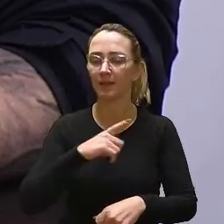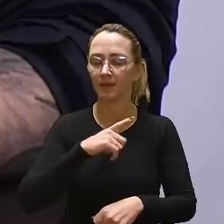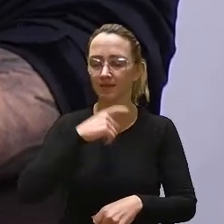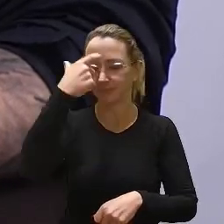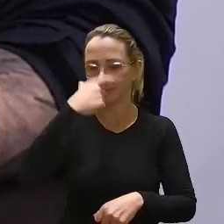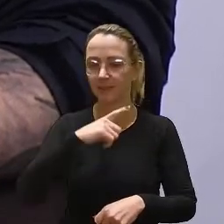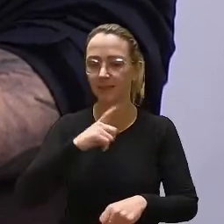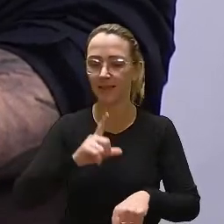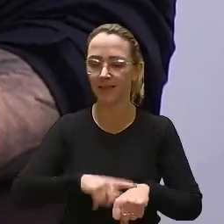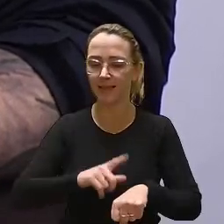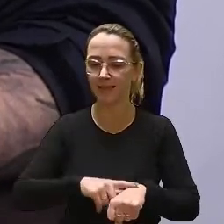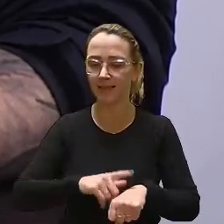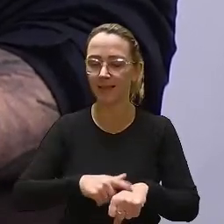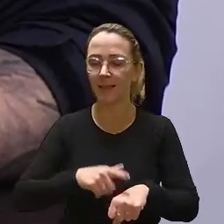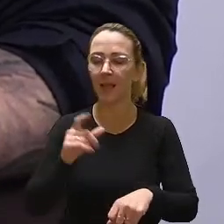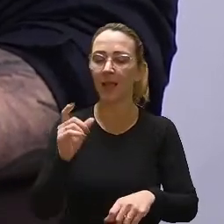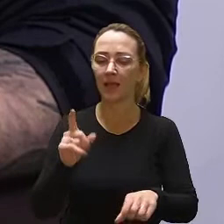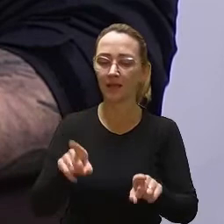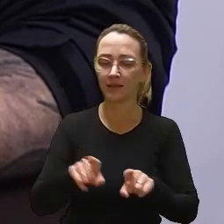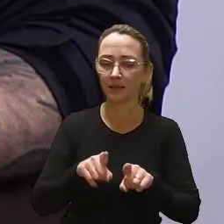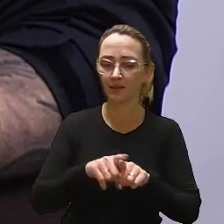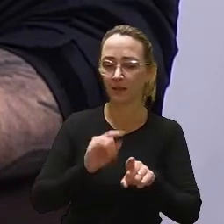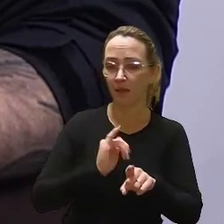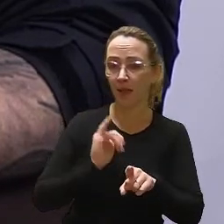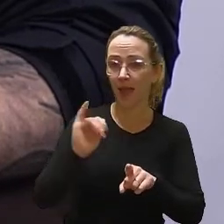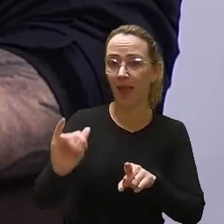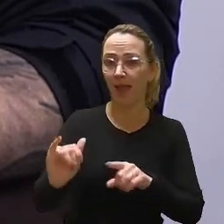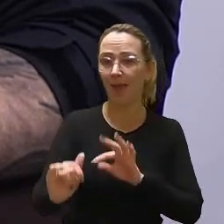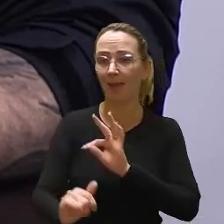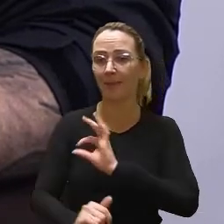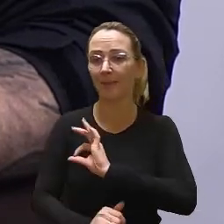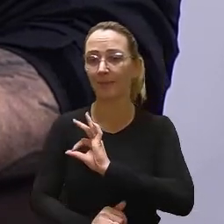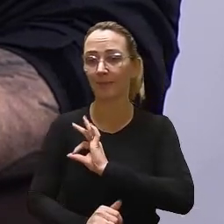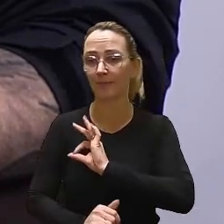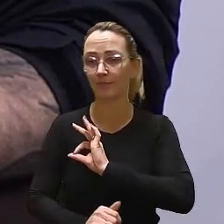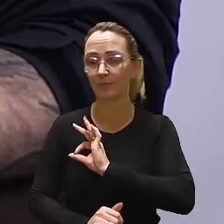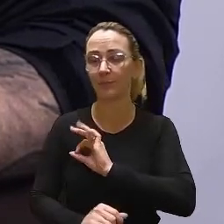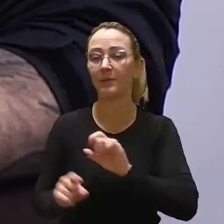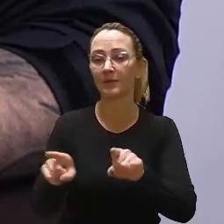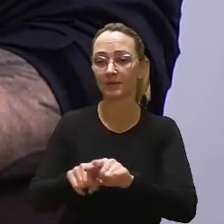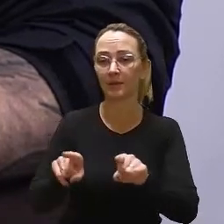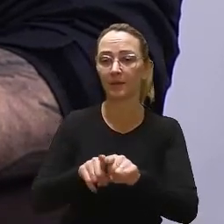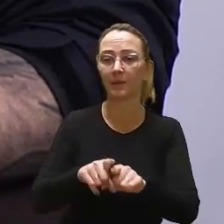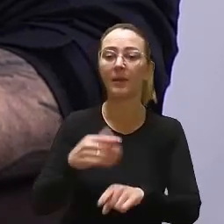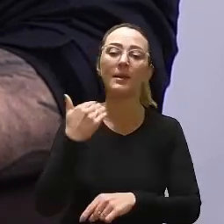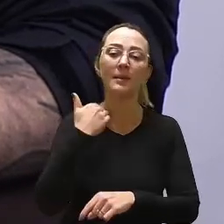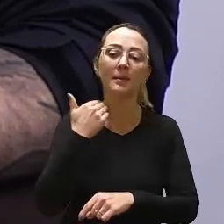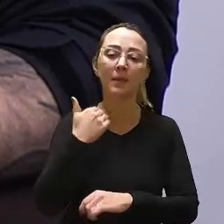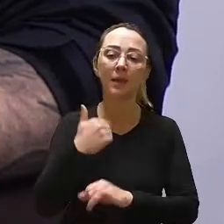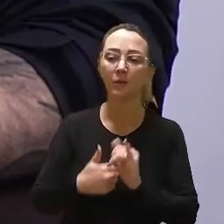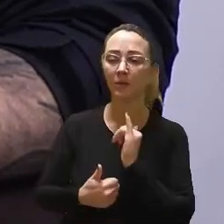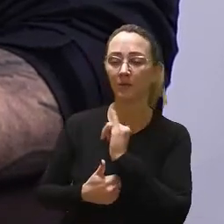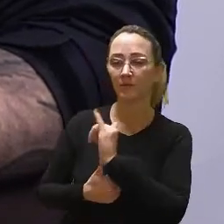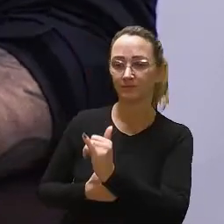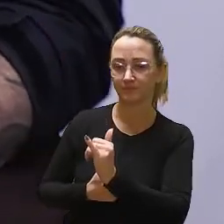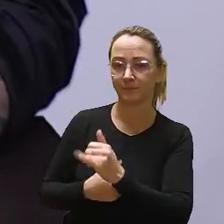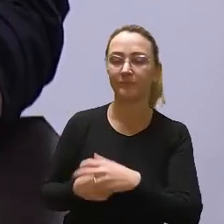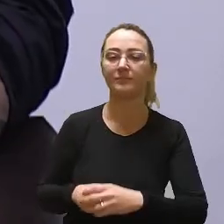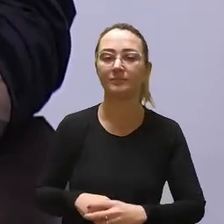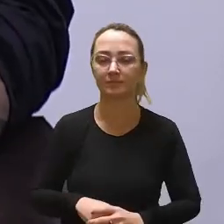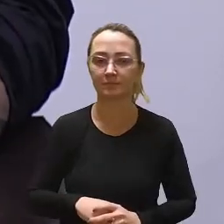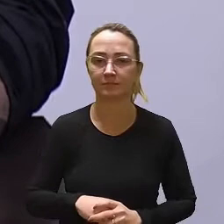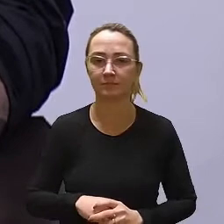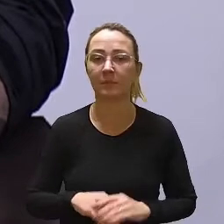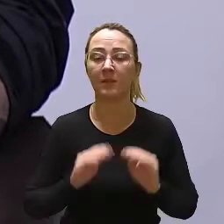hábil de noticiar a autoridade policial, bem como a instituição financeira. Pasmem, senhores,